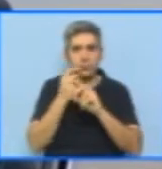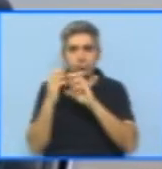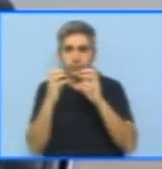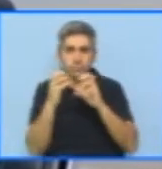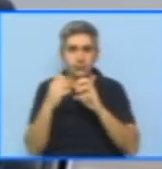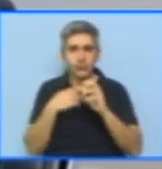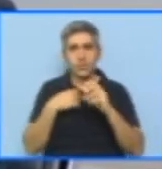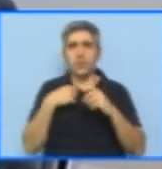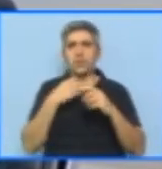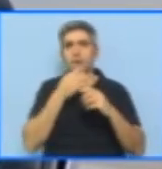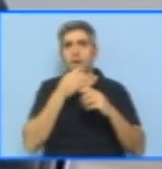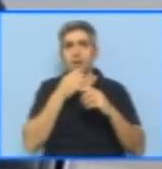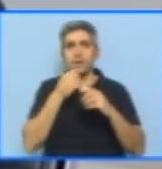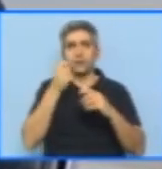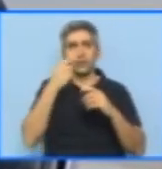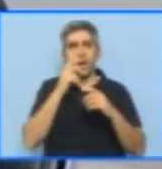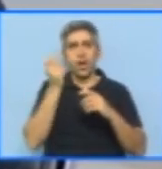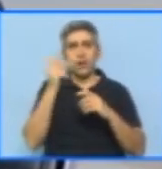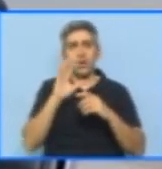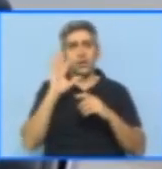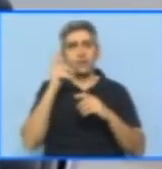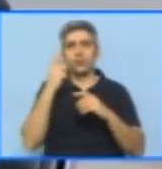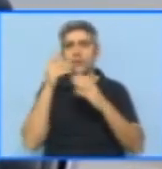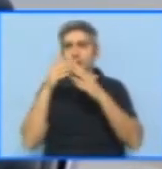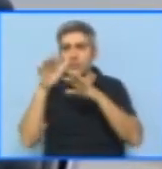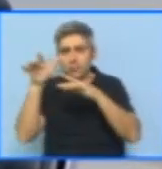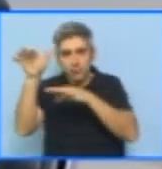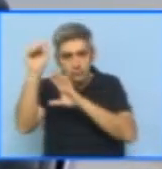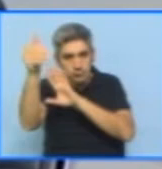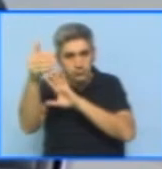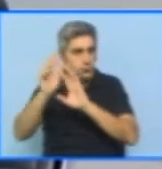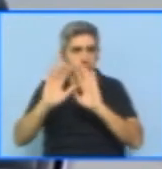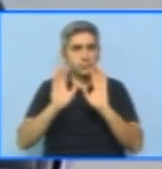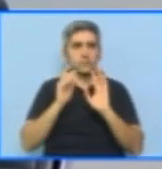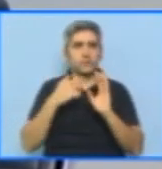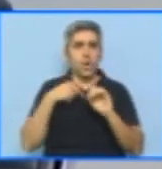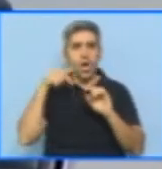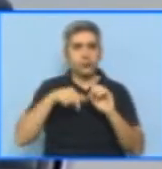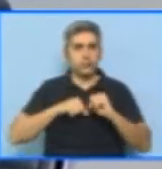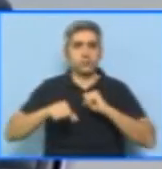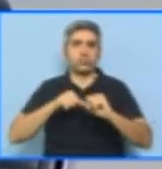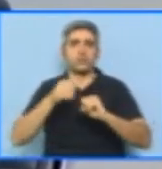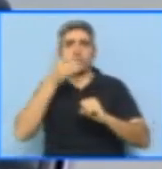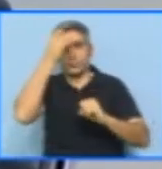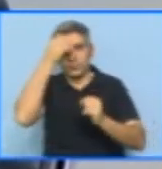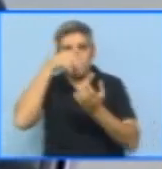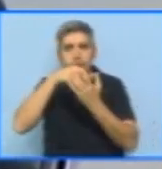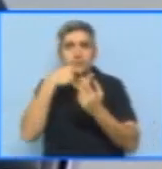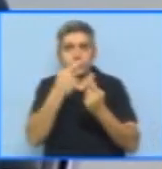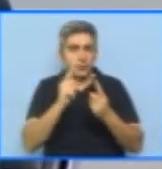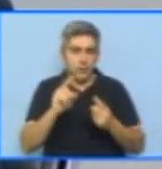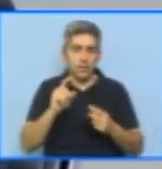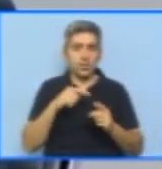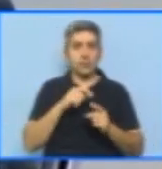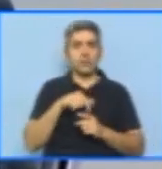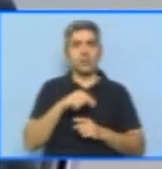que podem ser gerados por uma história que aconteceu num recanto, enfim. Não vamos imediatamente tomar posição sobre, sendo uma